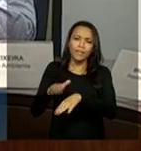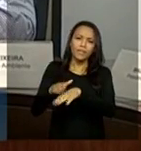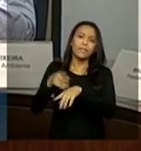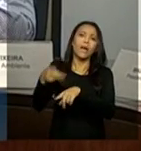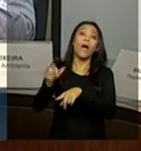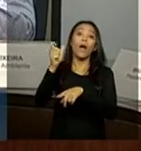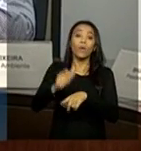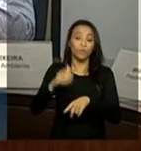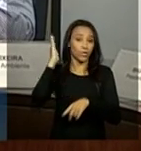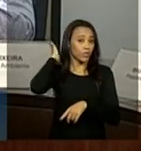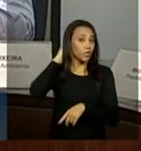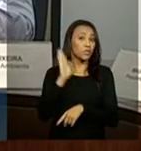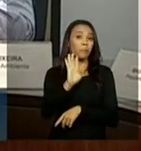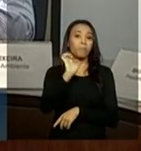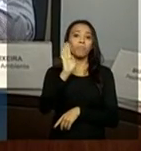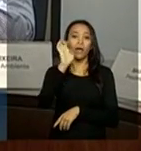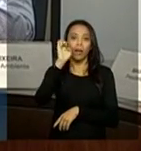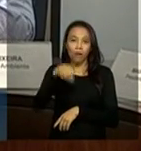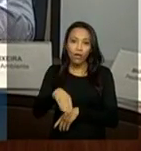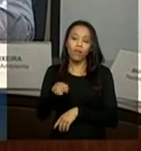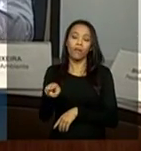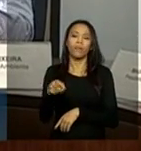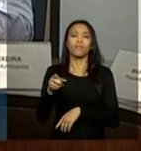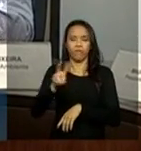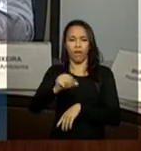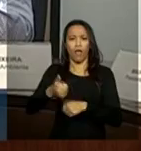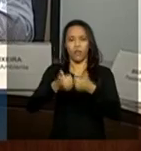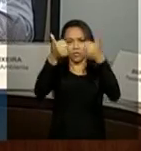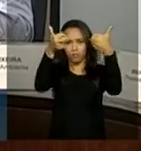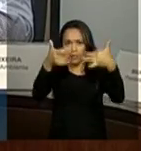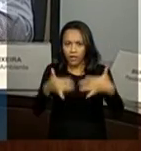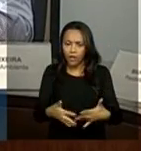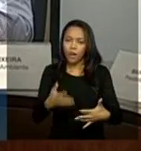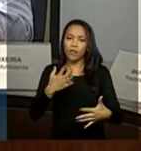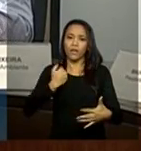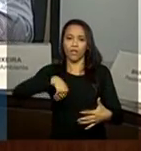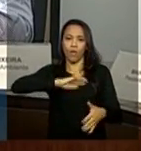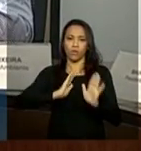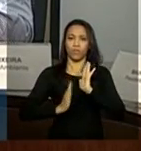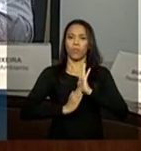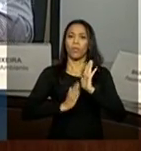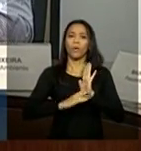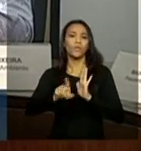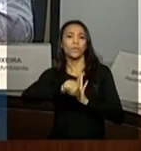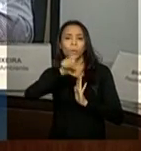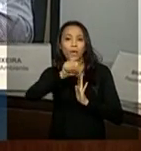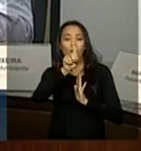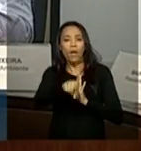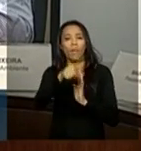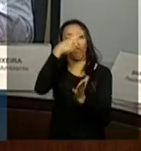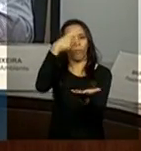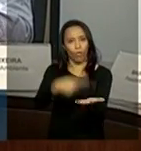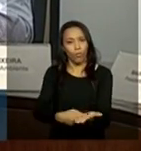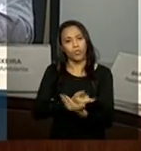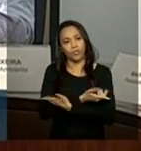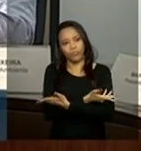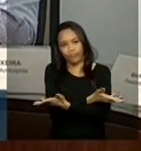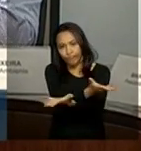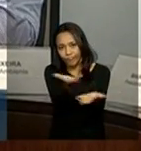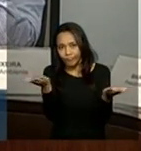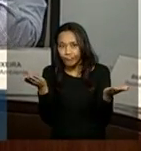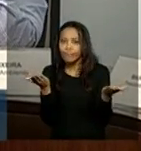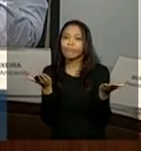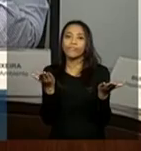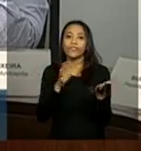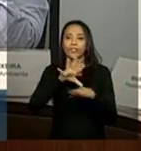Belém, que pode dar esclarecimentos adicionais. E o nosso propósito é exatamente um compromisso público de ter